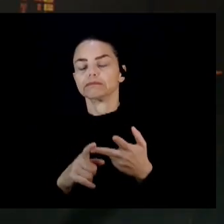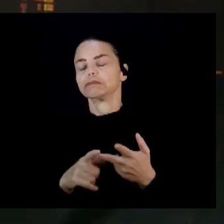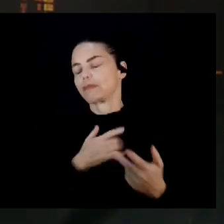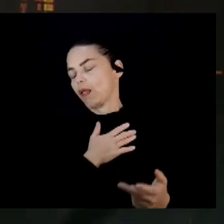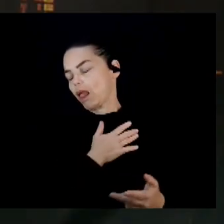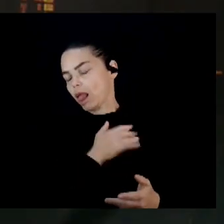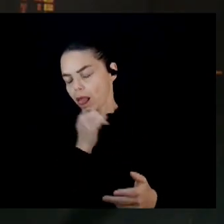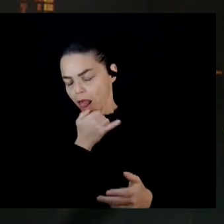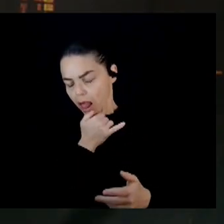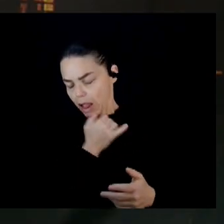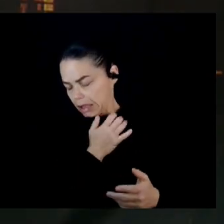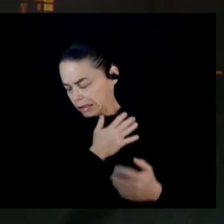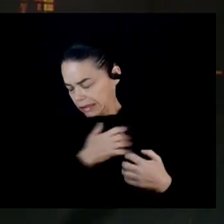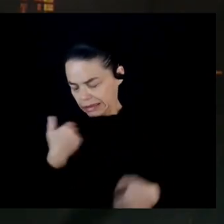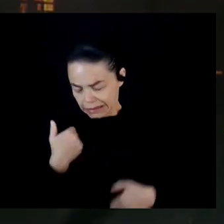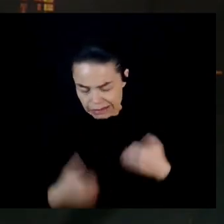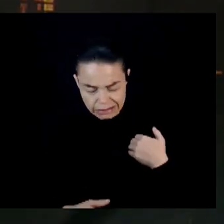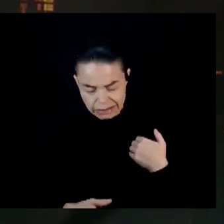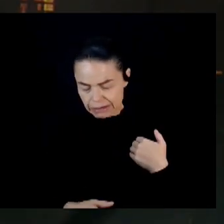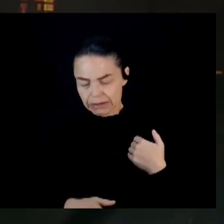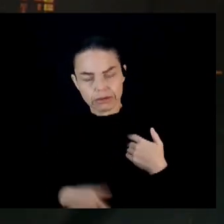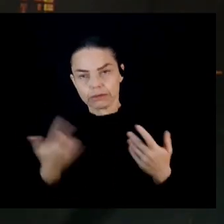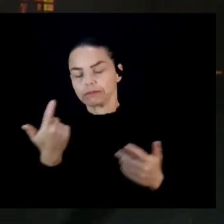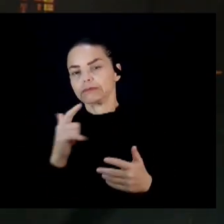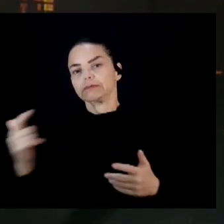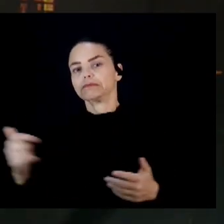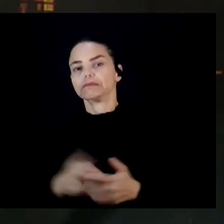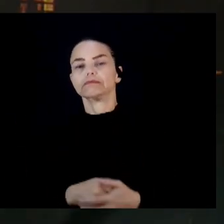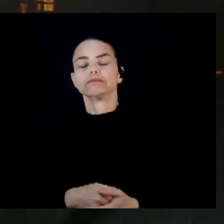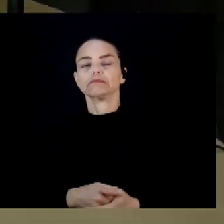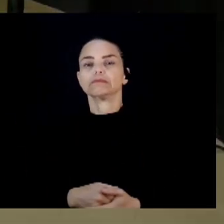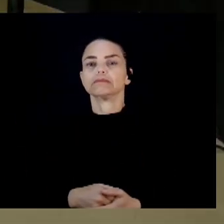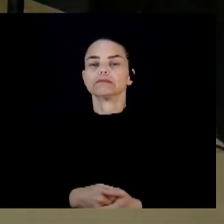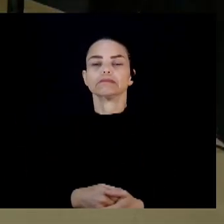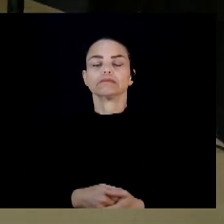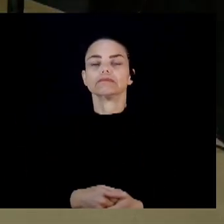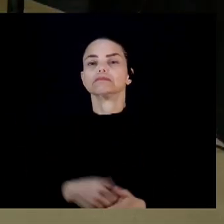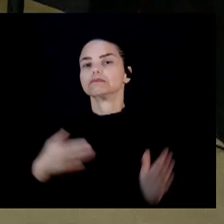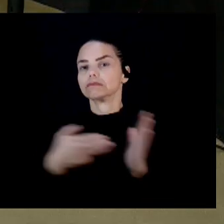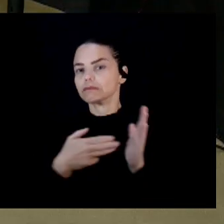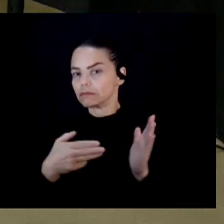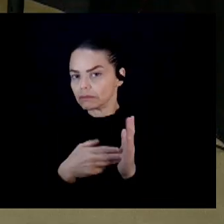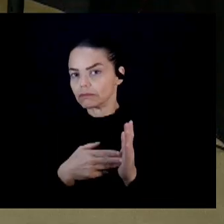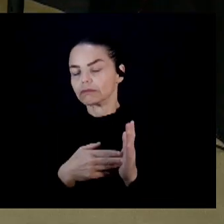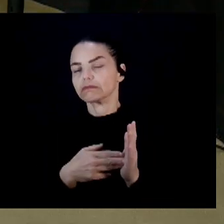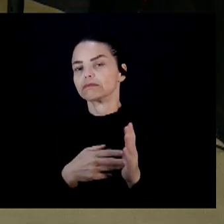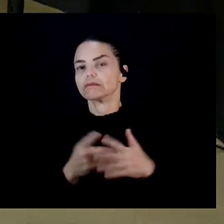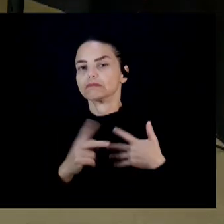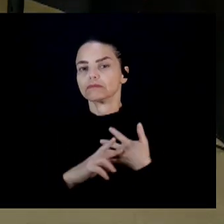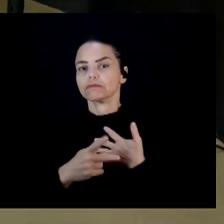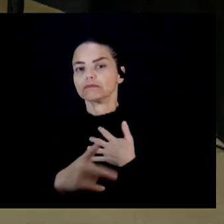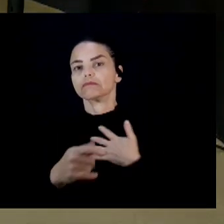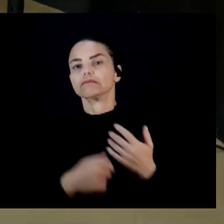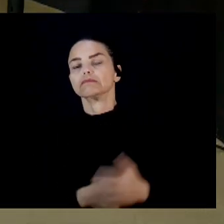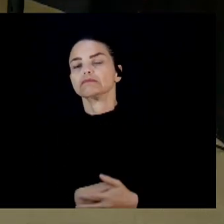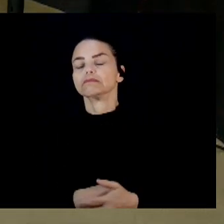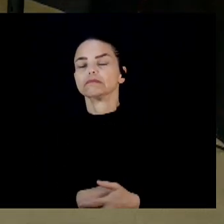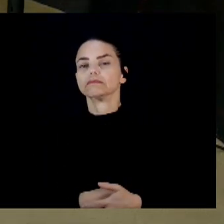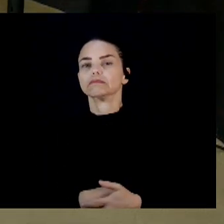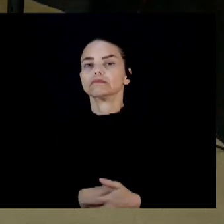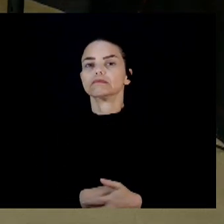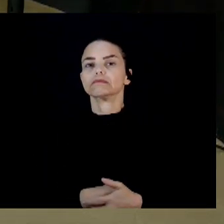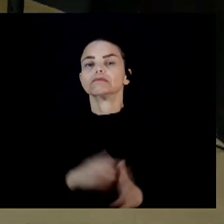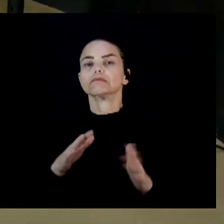corporal, ela pode ser, não é causa ou consequência. Quando ela é causa e quando ela é consequência. Sabe um